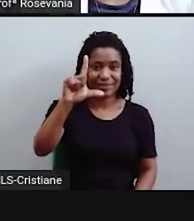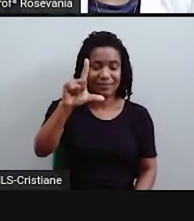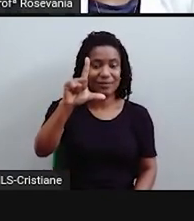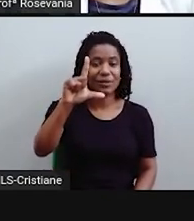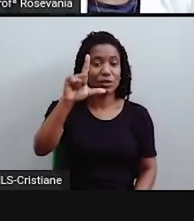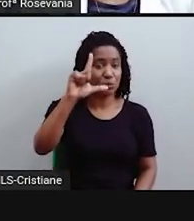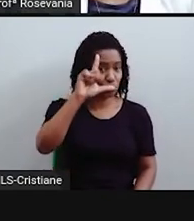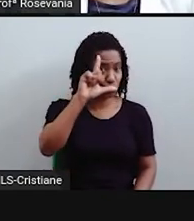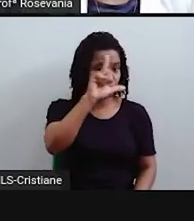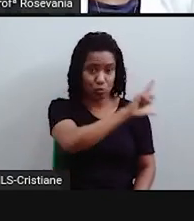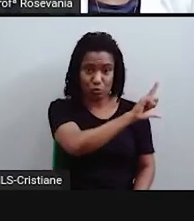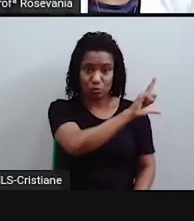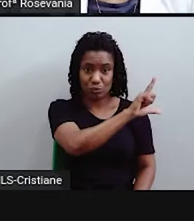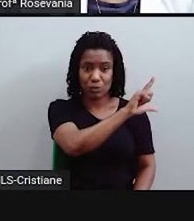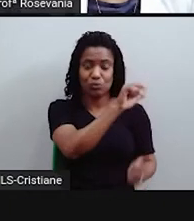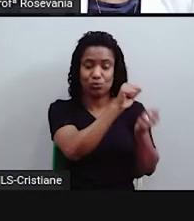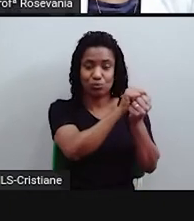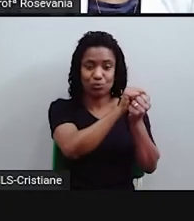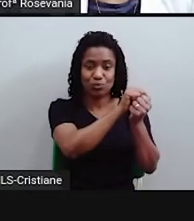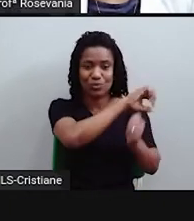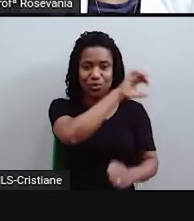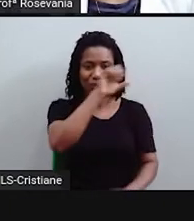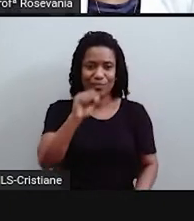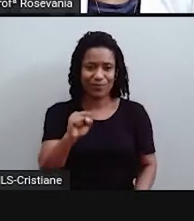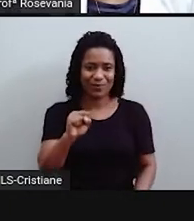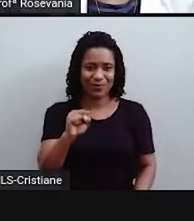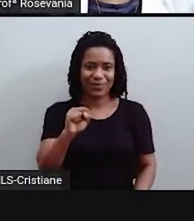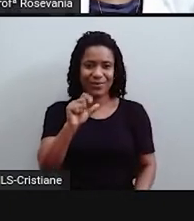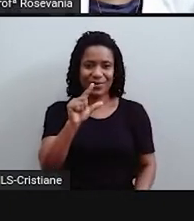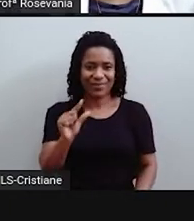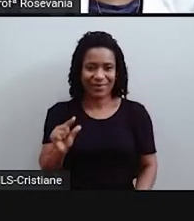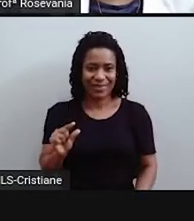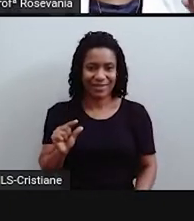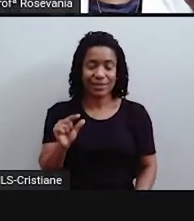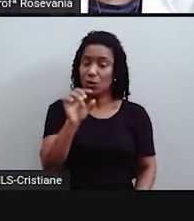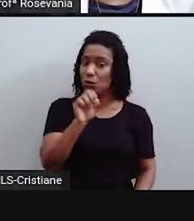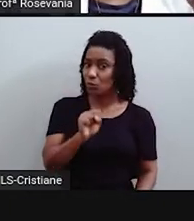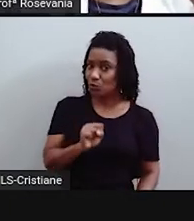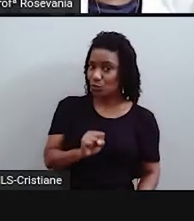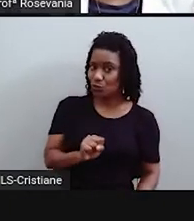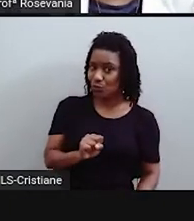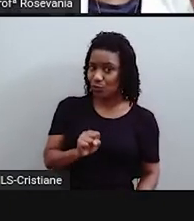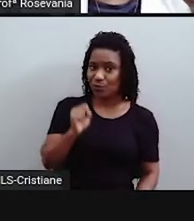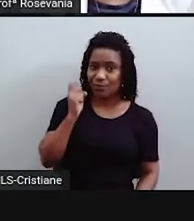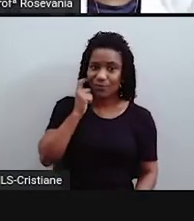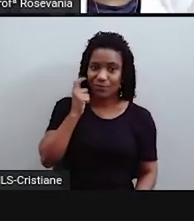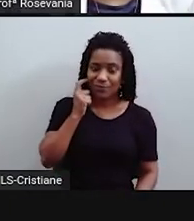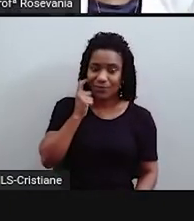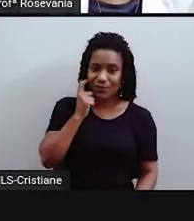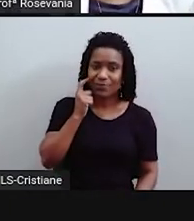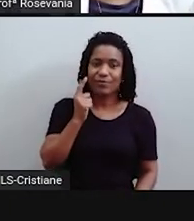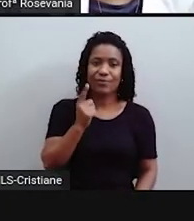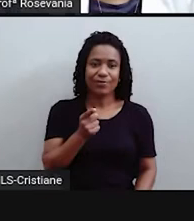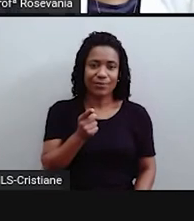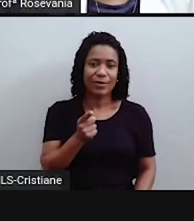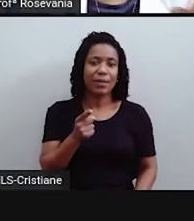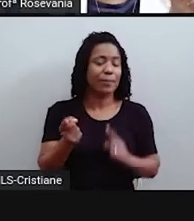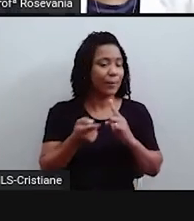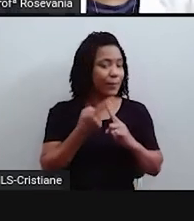tenho aqui o leste e o sudeste. Aqui, ó, o sul. Ah, e detalhe, sempre primeiro o ponto cardial para depois o